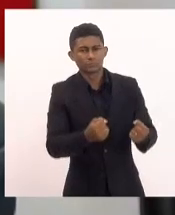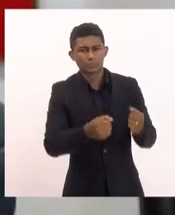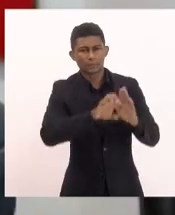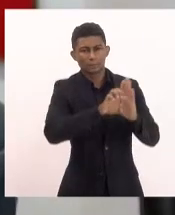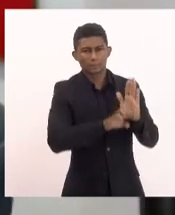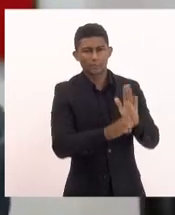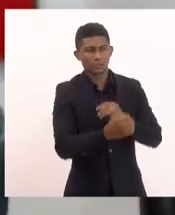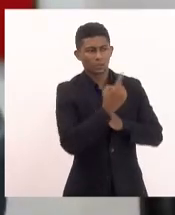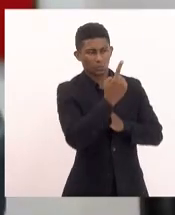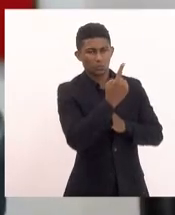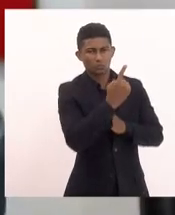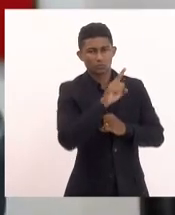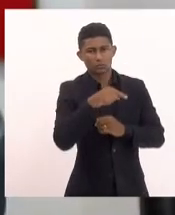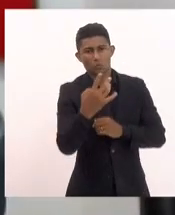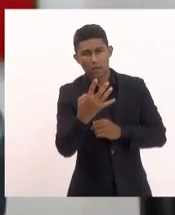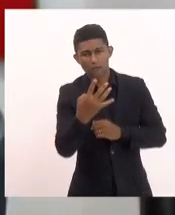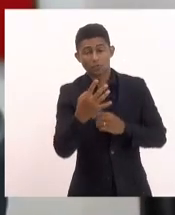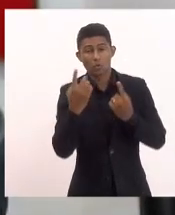2 e 3, ok?